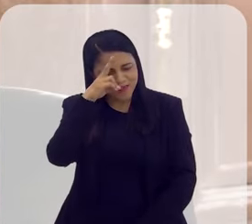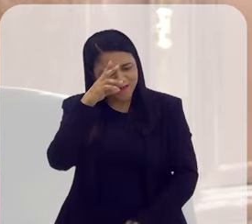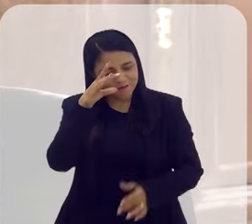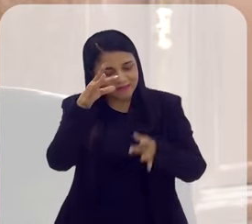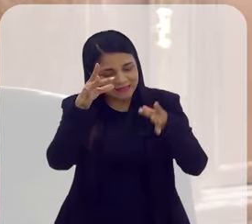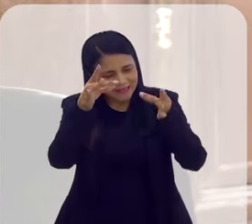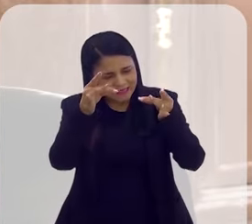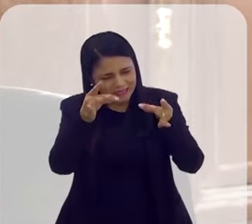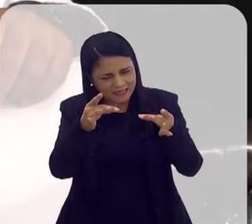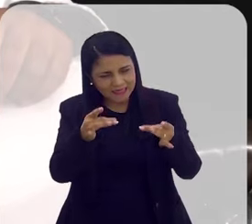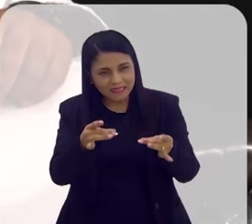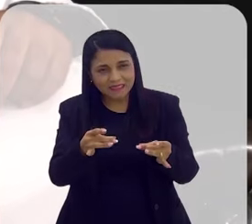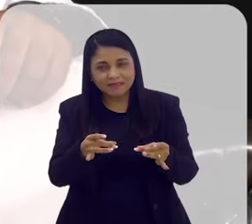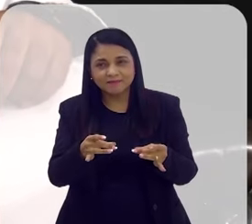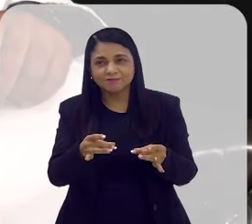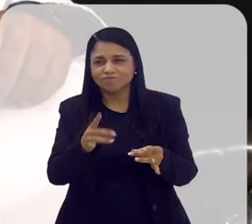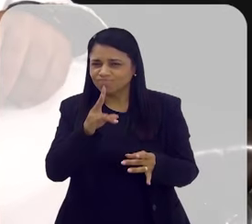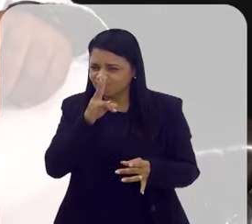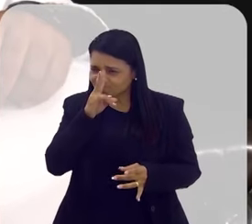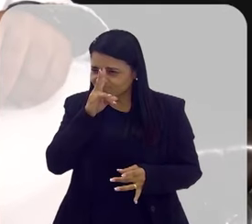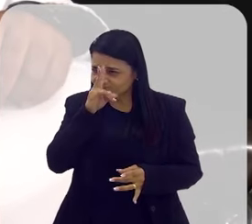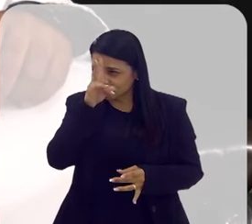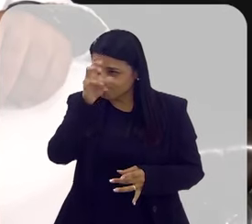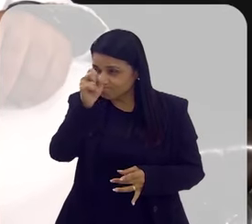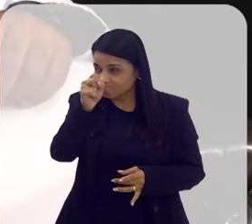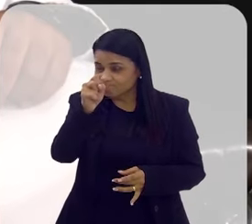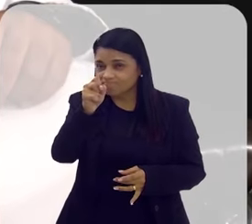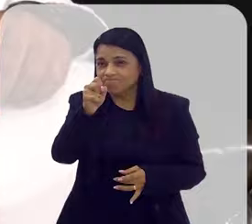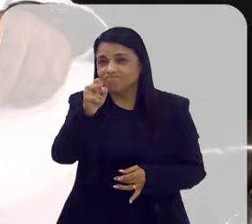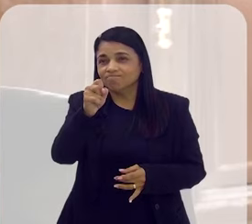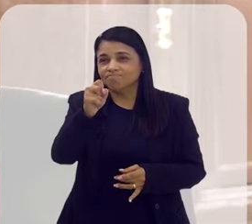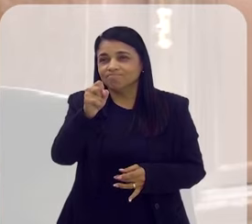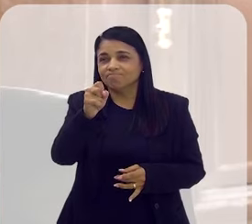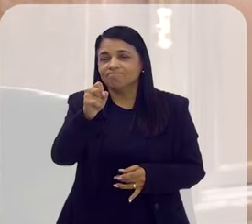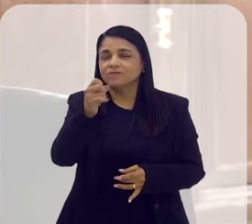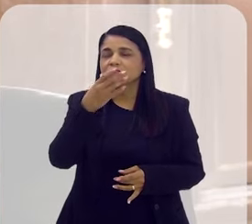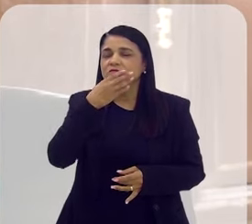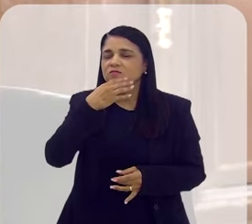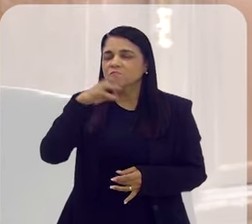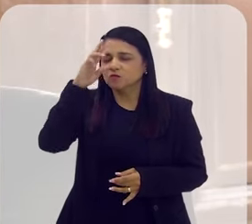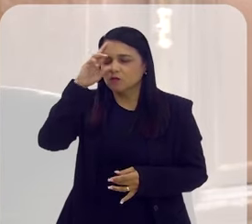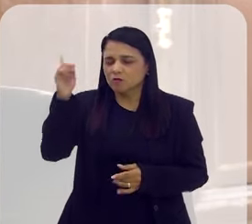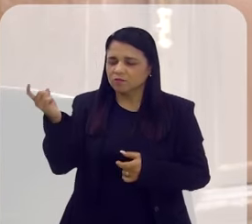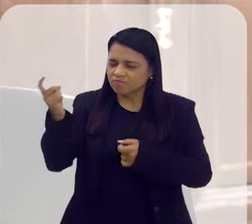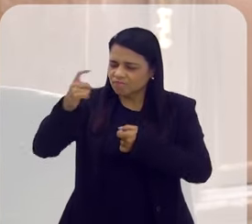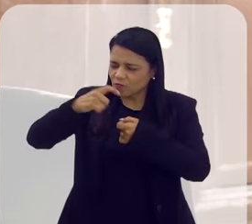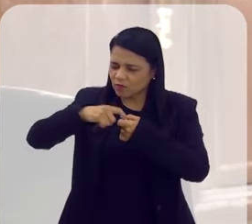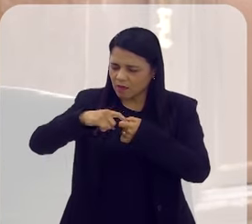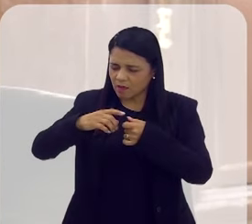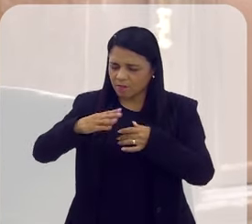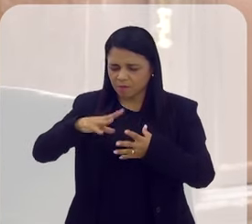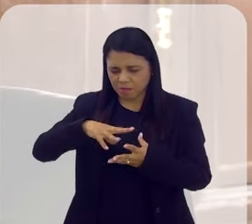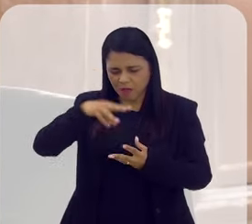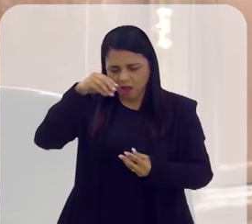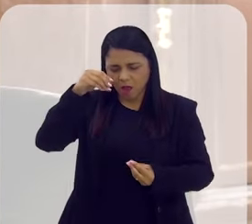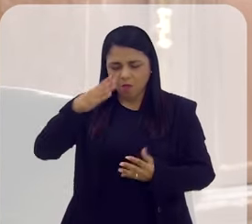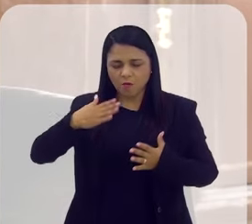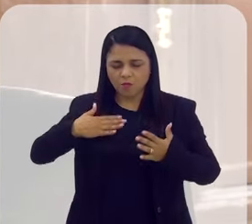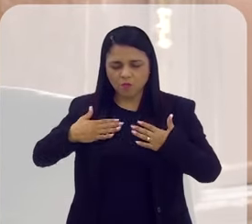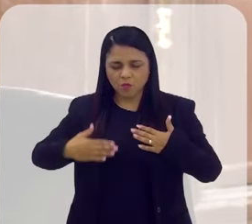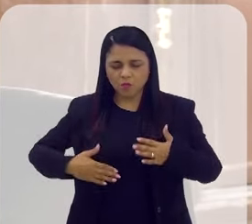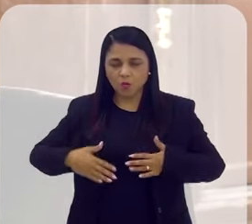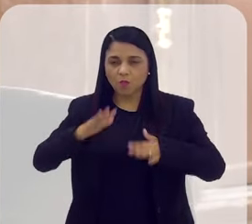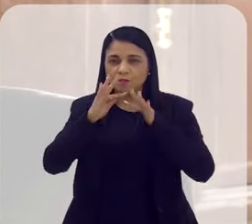Rosângela. Eu lembro dos detalhes. E foi muito forte. Eu falei, Senhor, se o Senhor me trouxer de volta para a